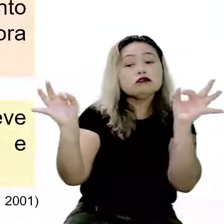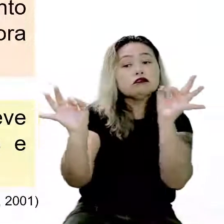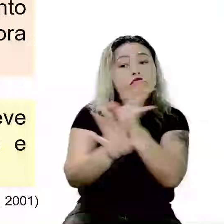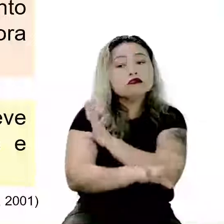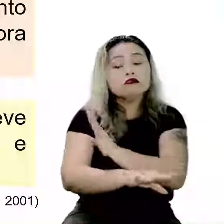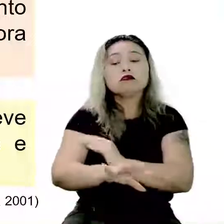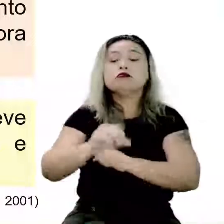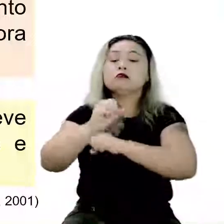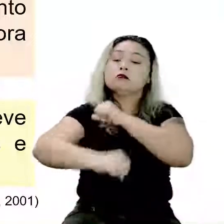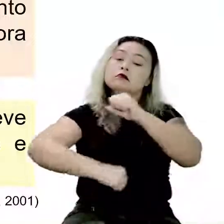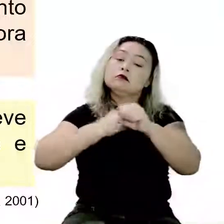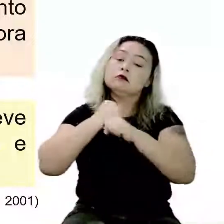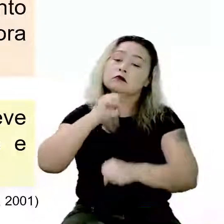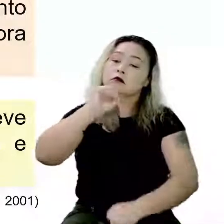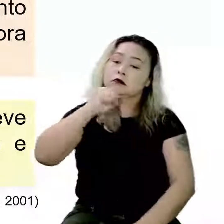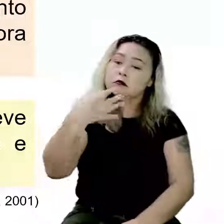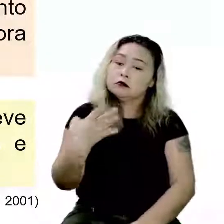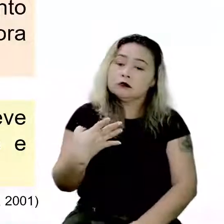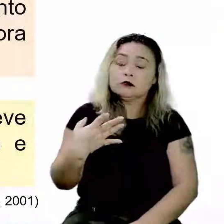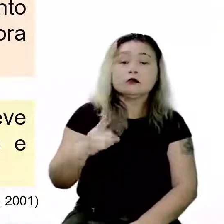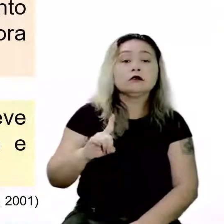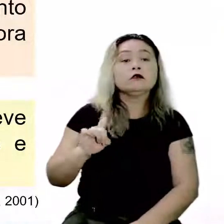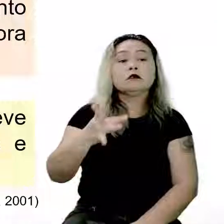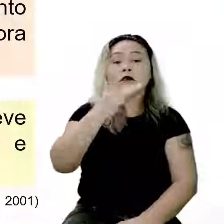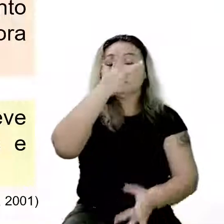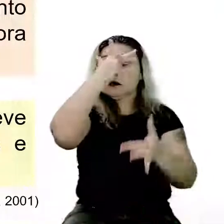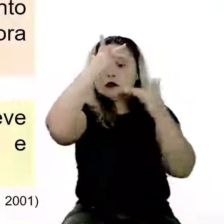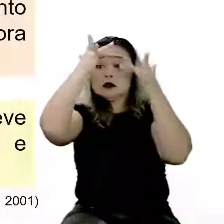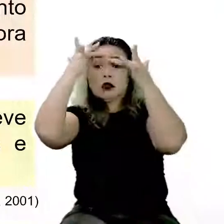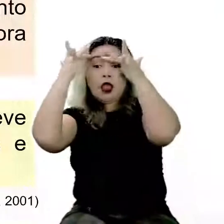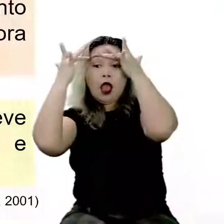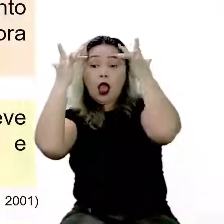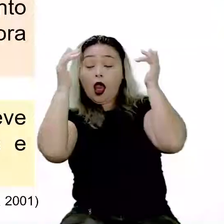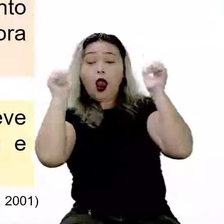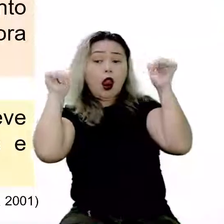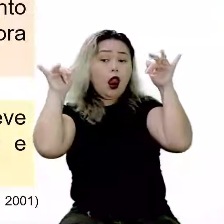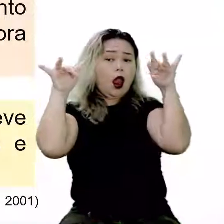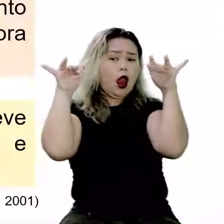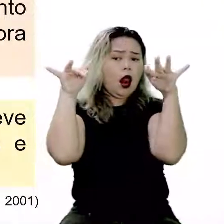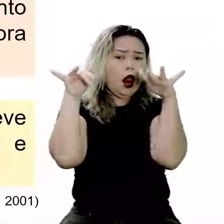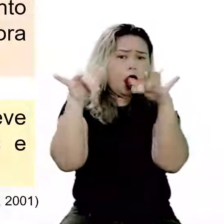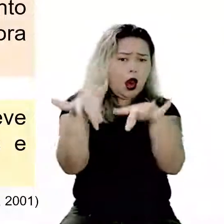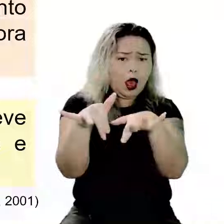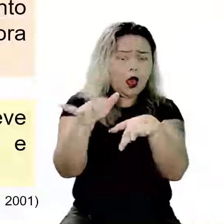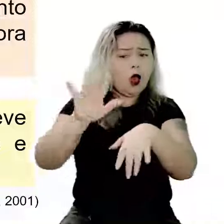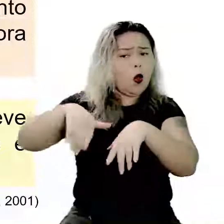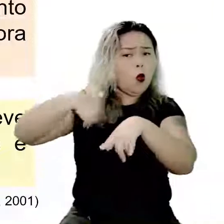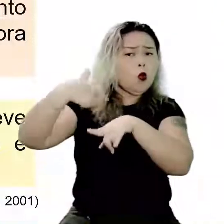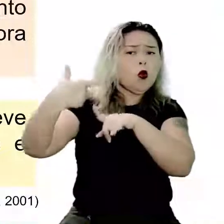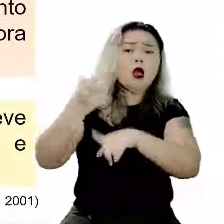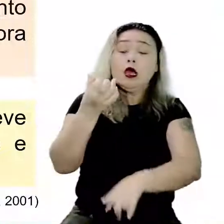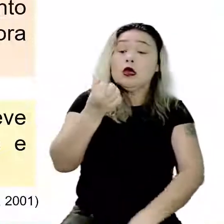o número de imigrantes aumentou para 160 mil